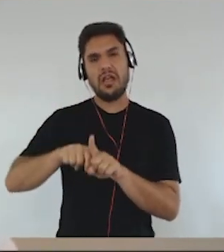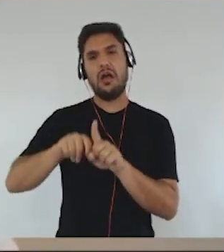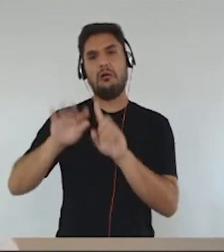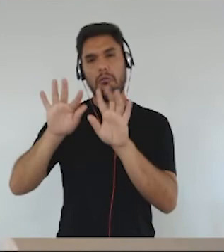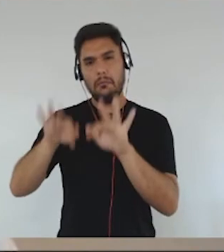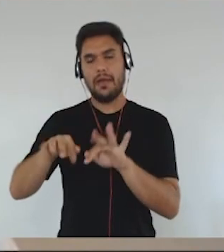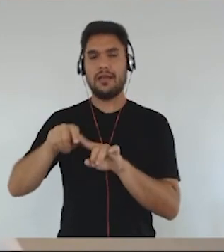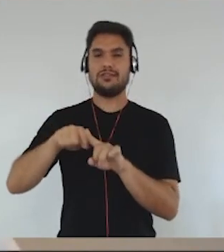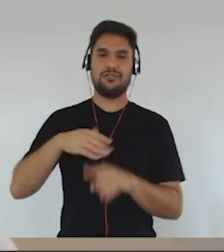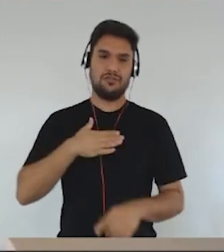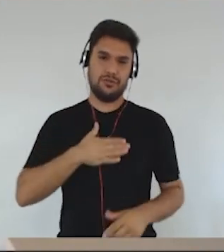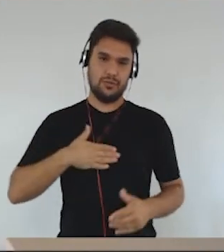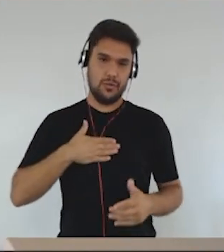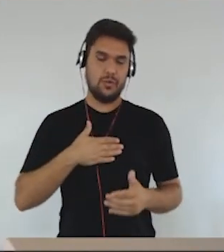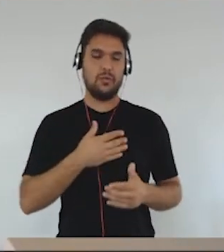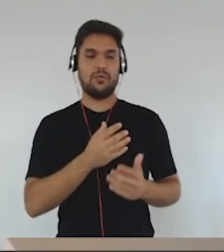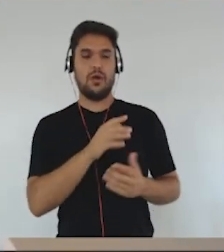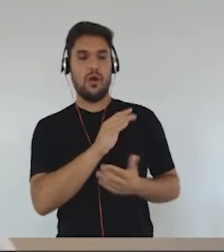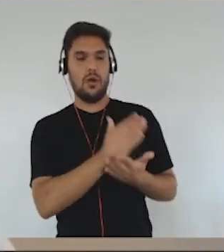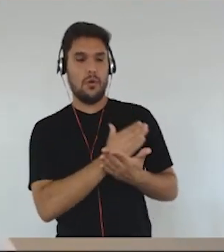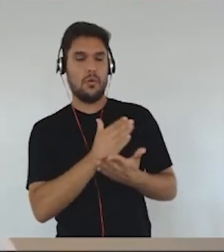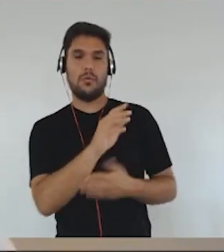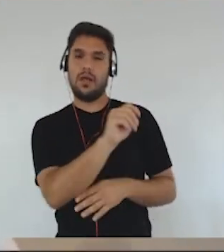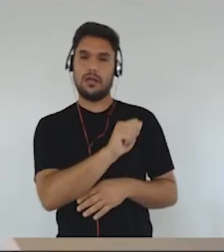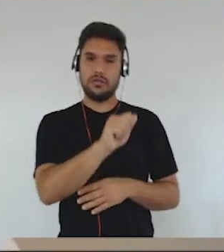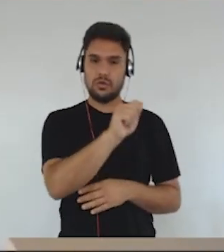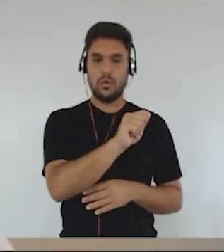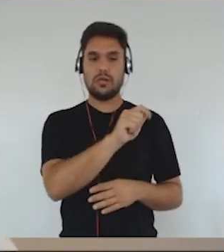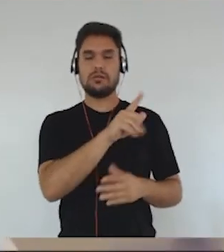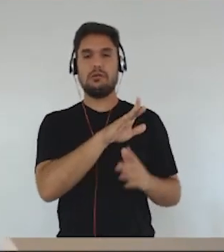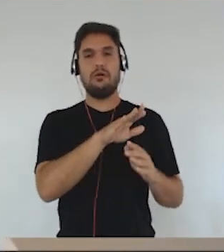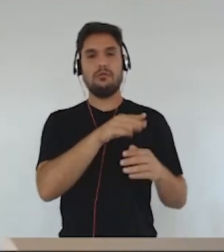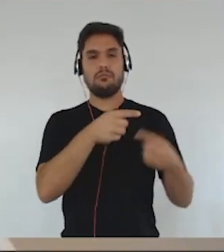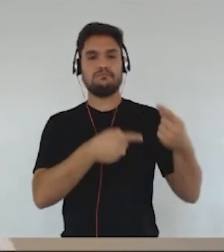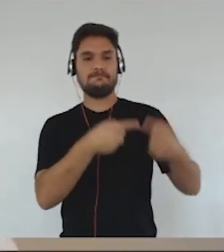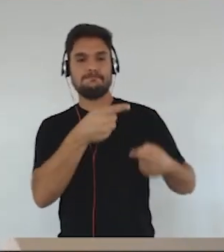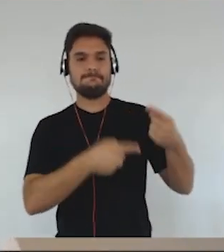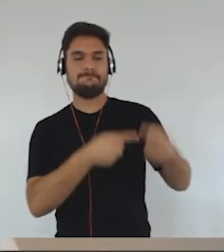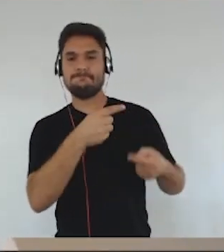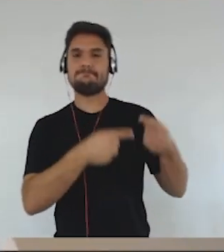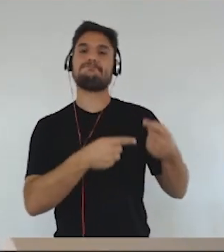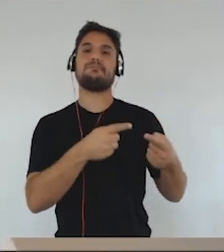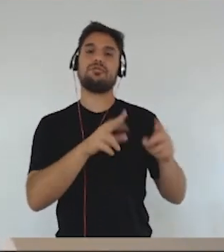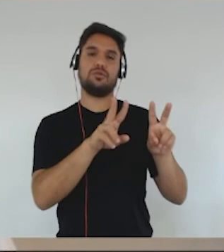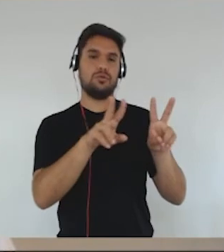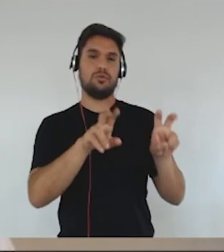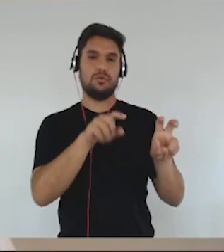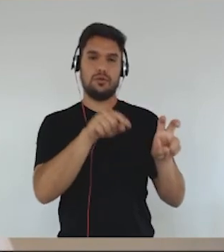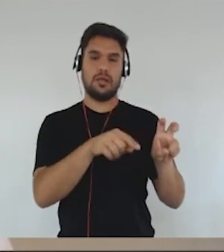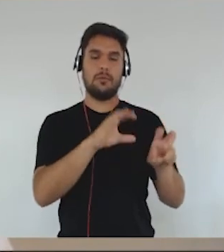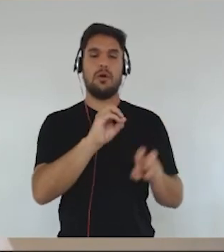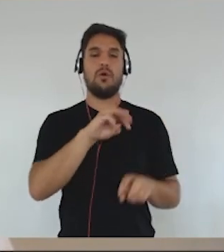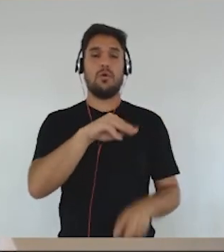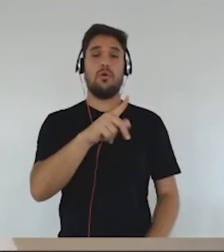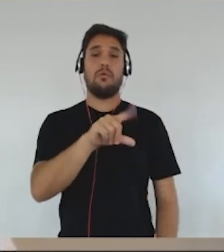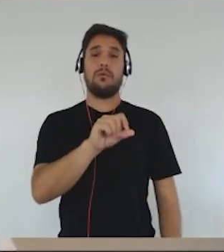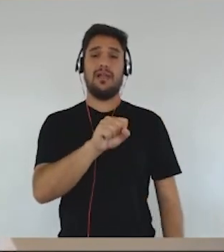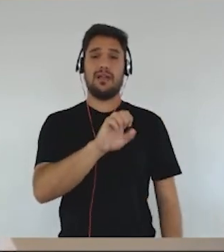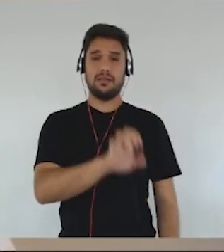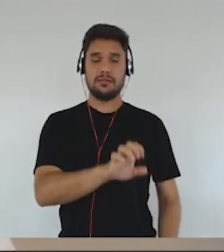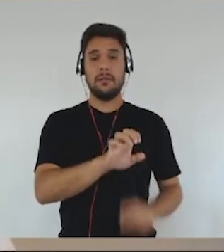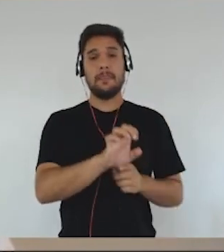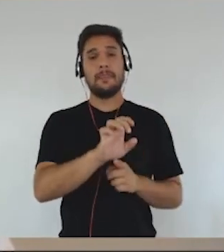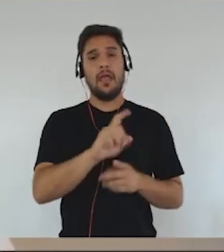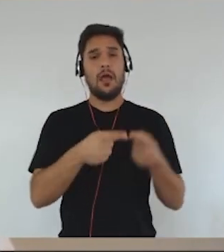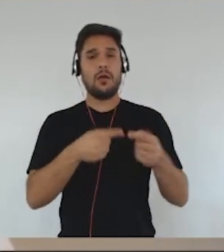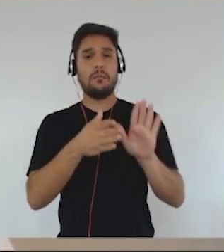pública de várias entidades que discutem e que envolvem profissionais de compliance, é uma proposta